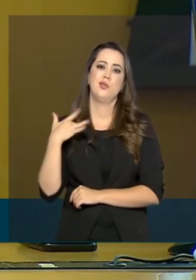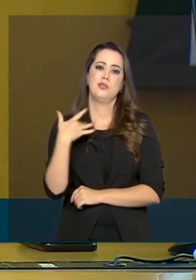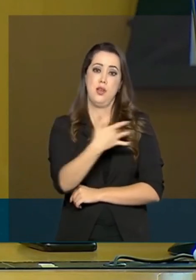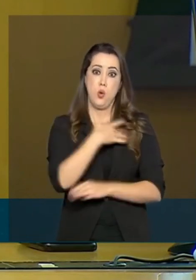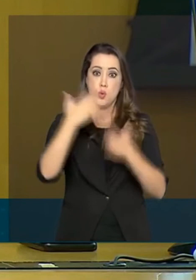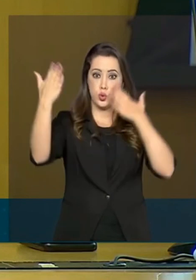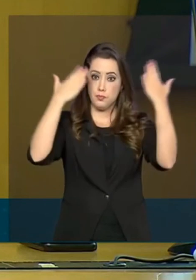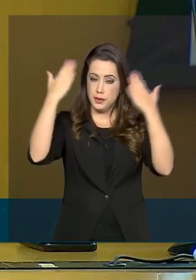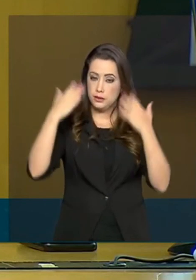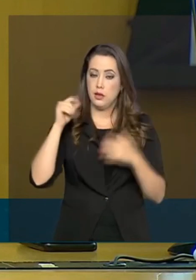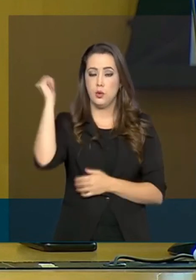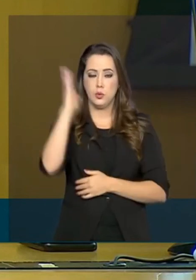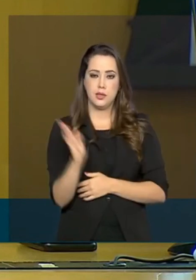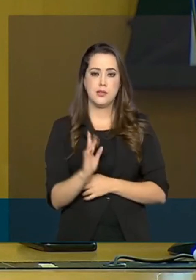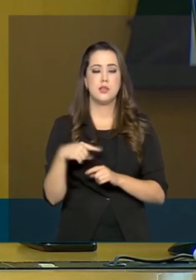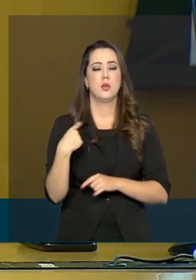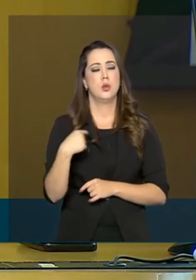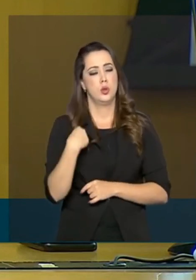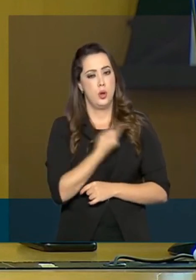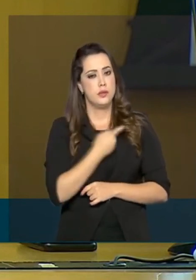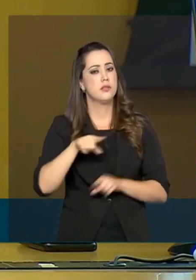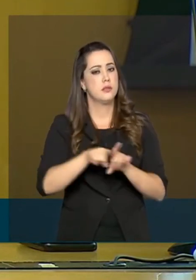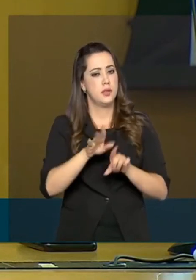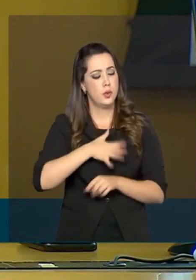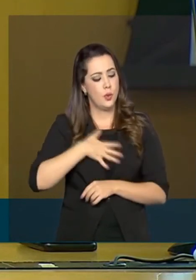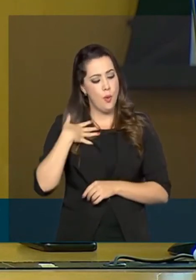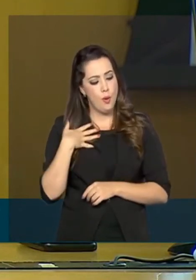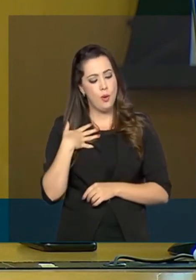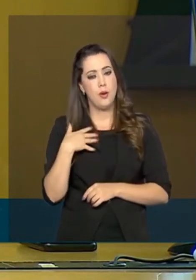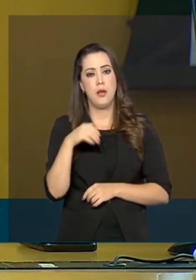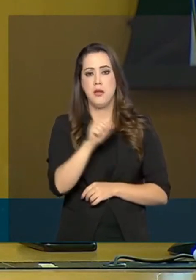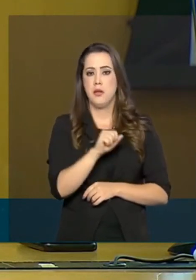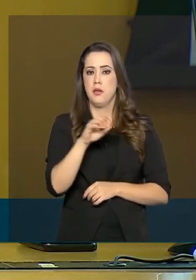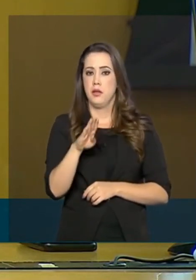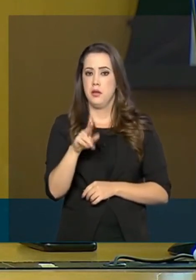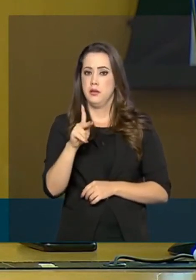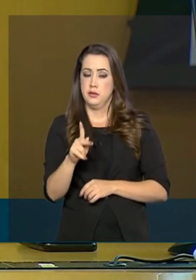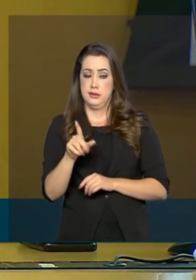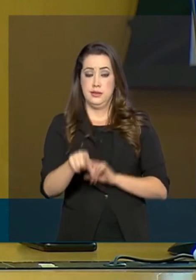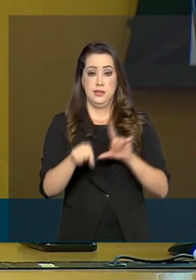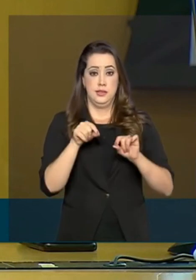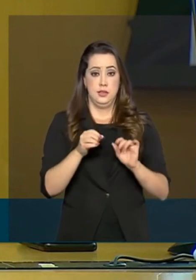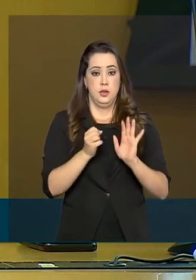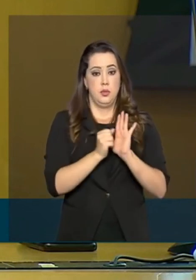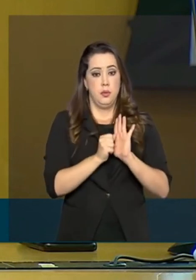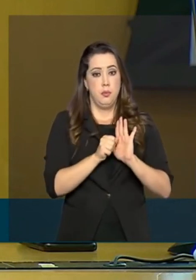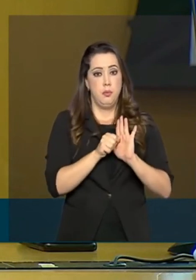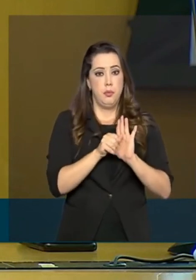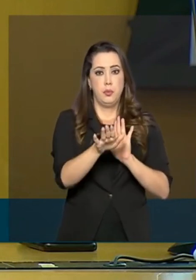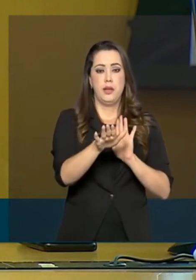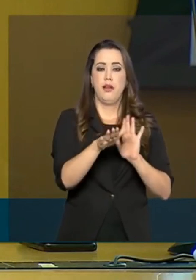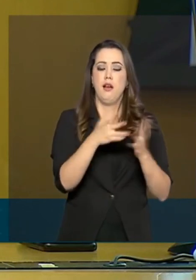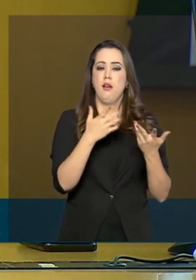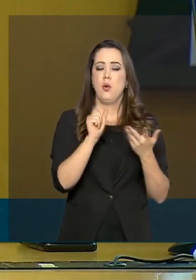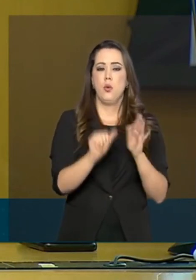no Brasil. Com honra também que a ABP é escolhida para soltar aí o primeiro material do